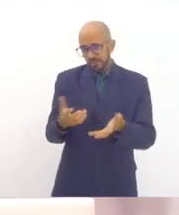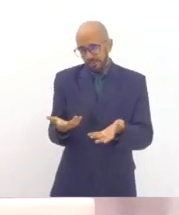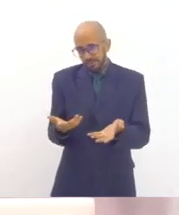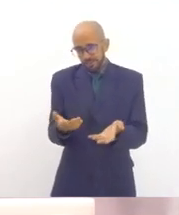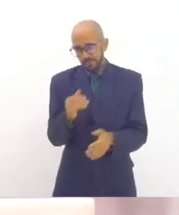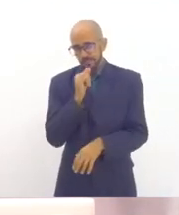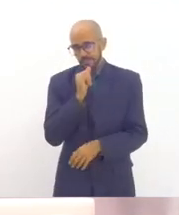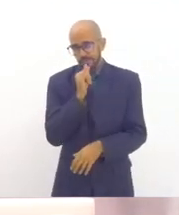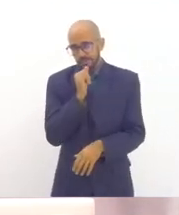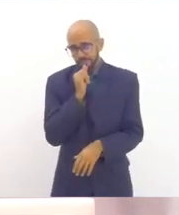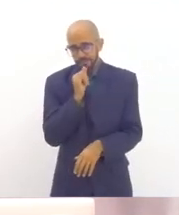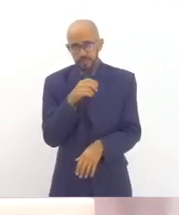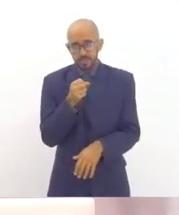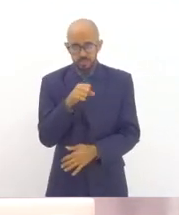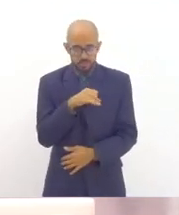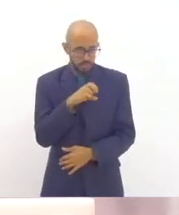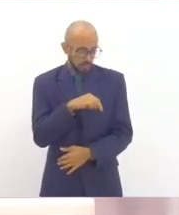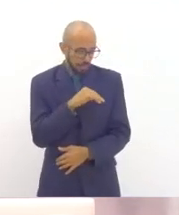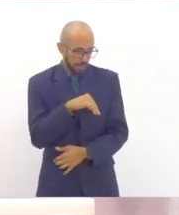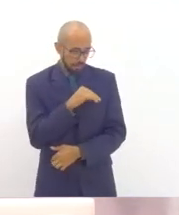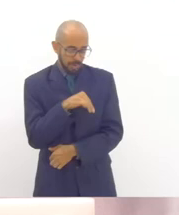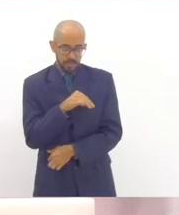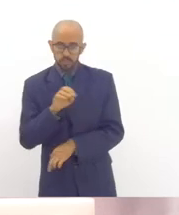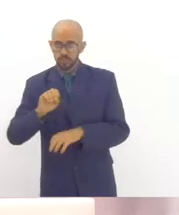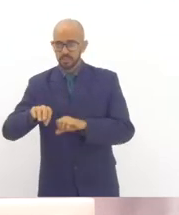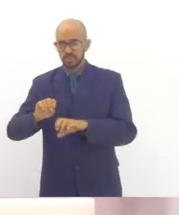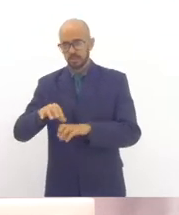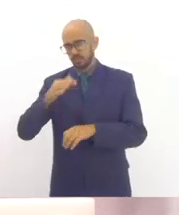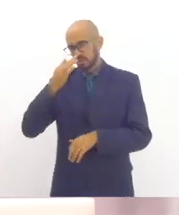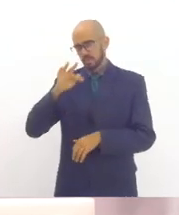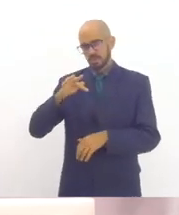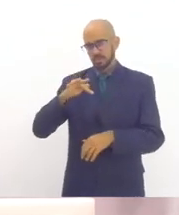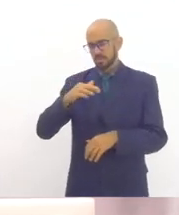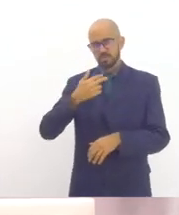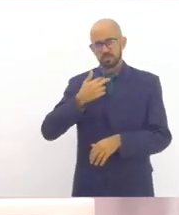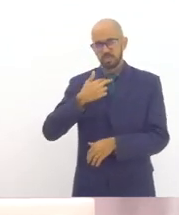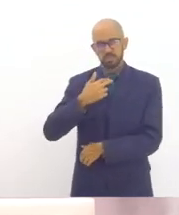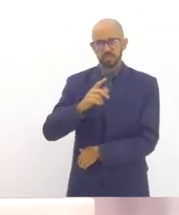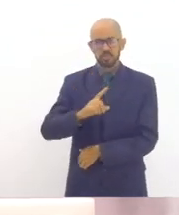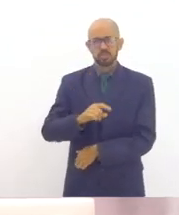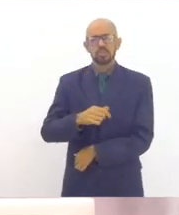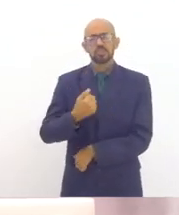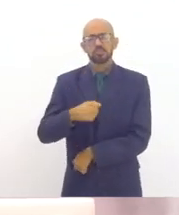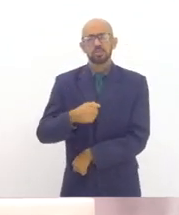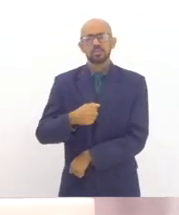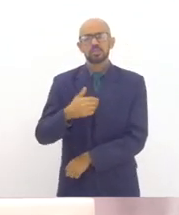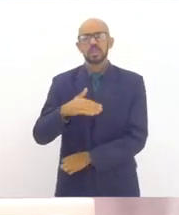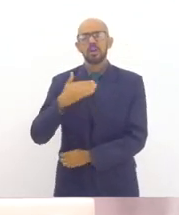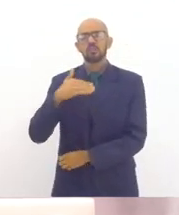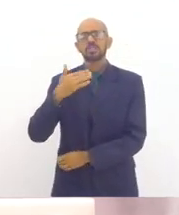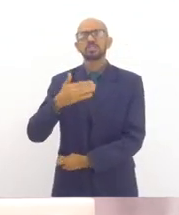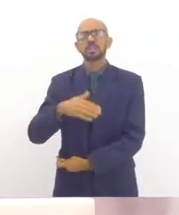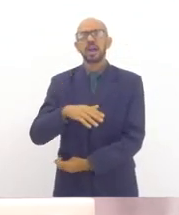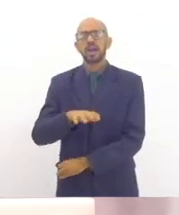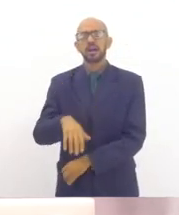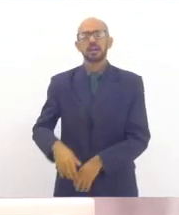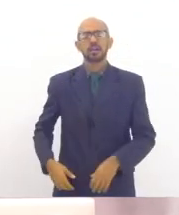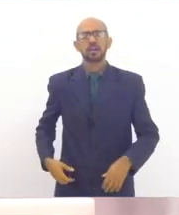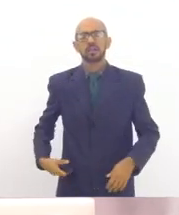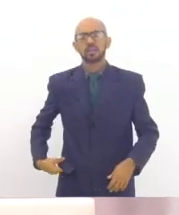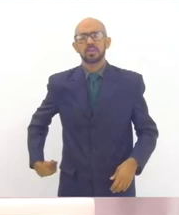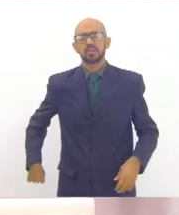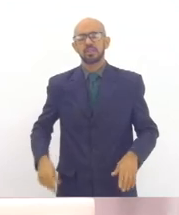matemática dando aula de francês. A gente precisa avançar numa regulamentação e num reconhecimento desse